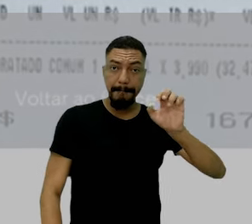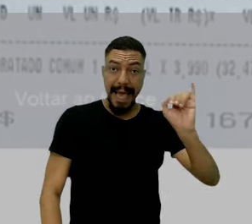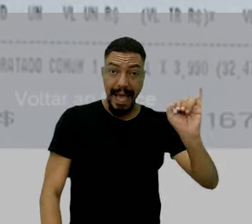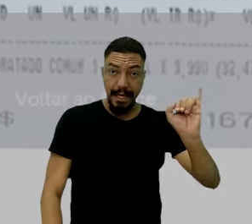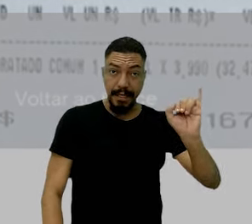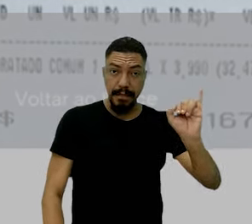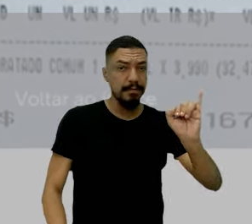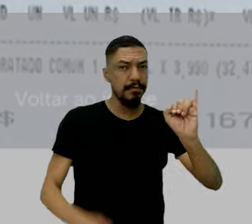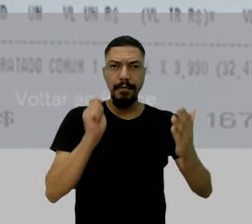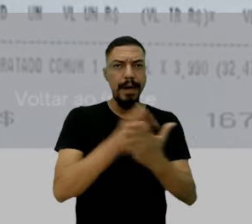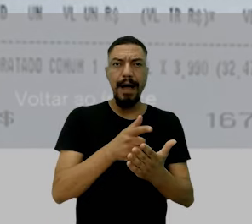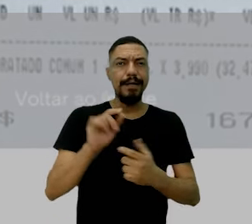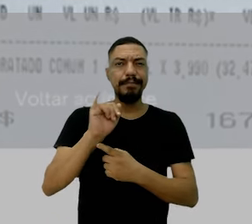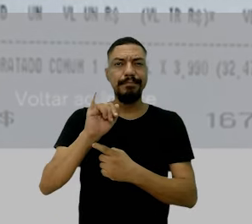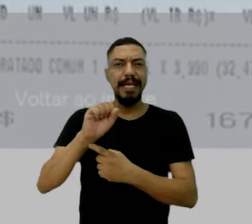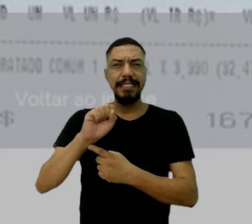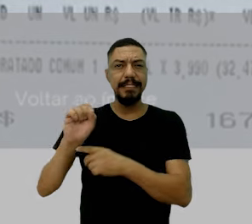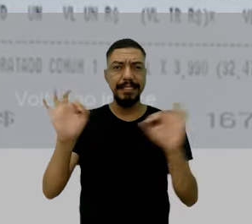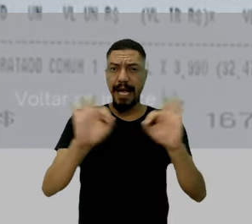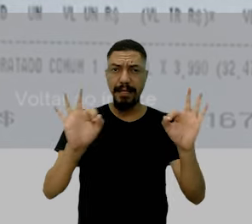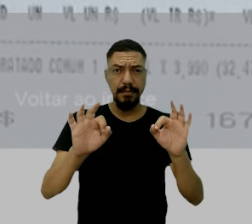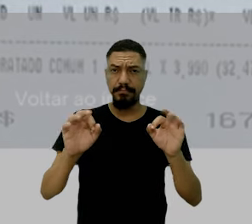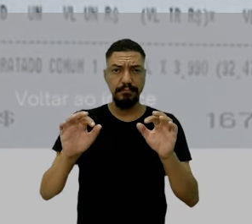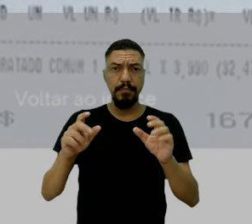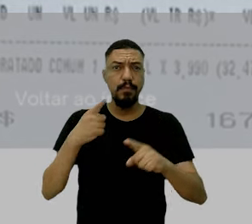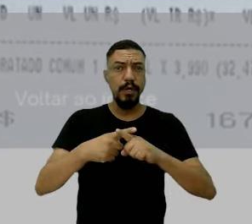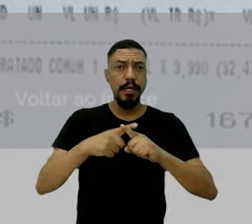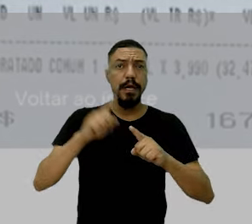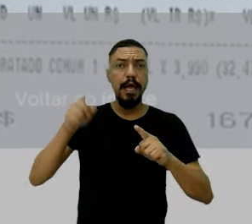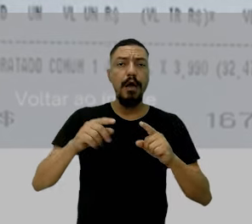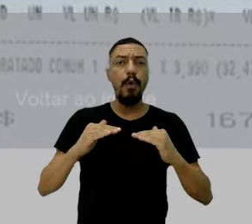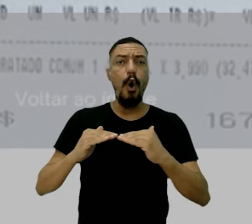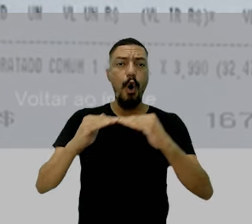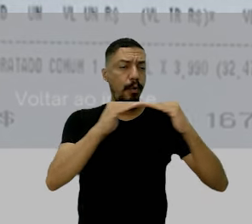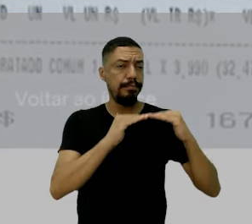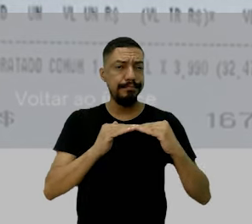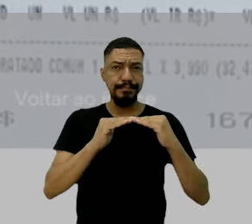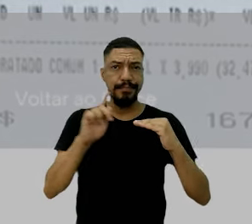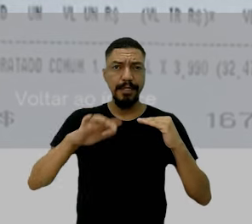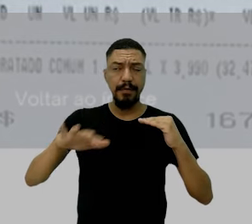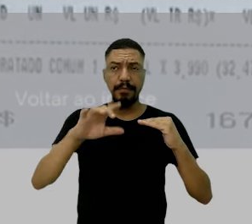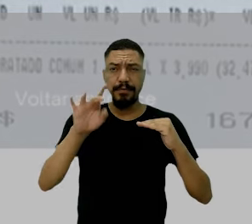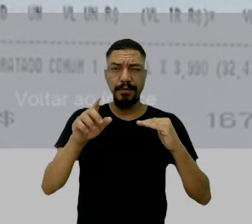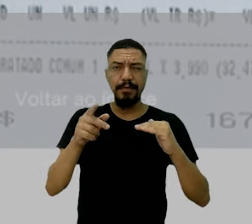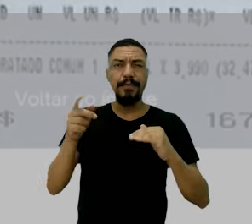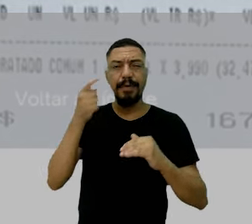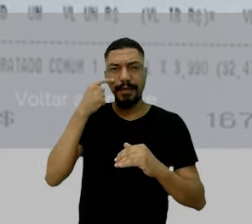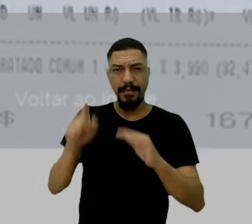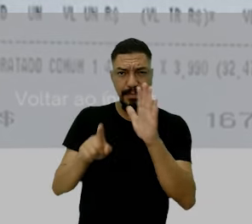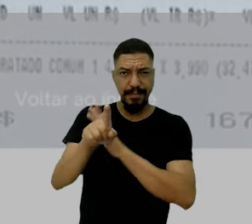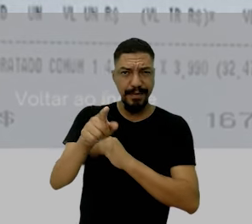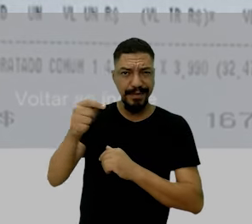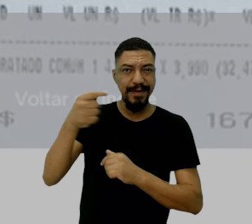MEI não paga. MEI não paga ISS só em nenhum lugar, porque MEI é uma convenção. Eu só vou repetir